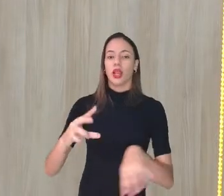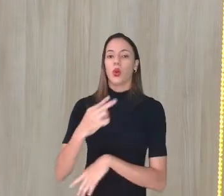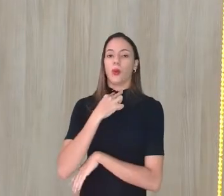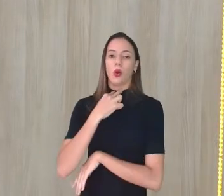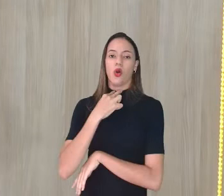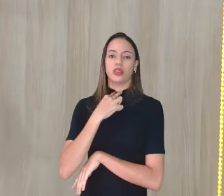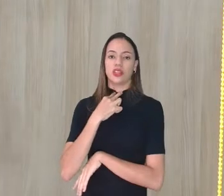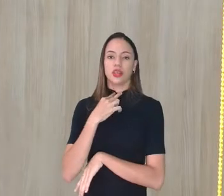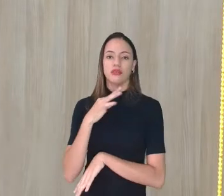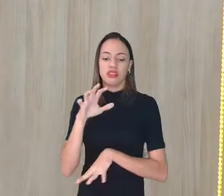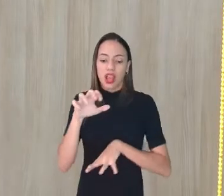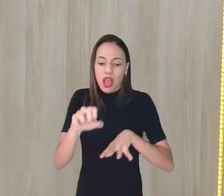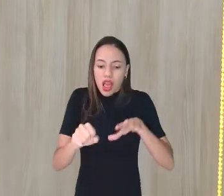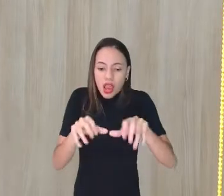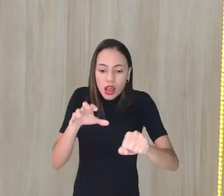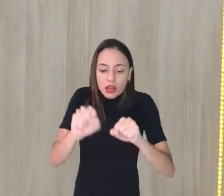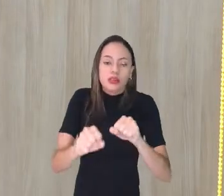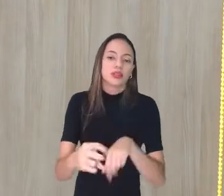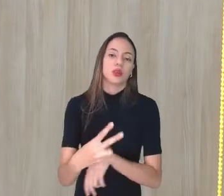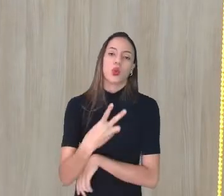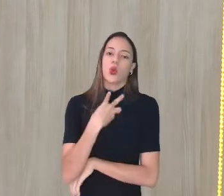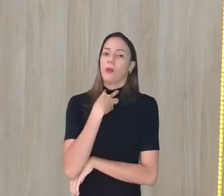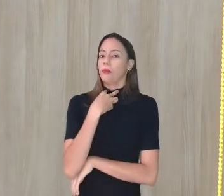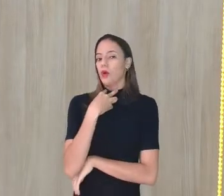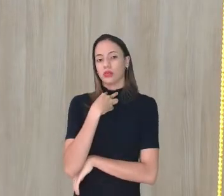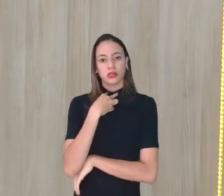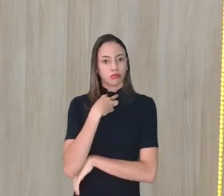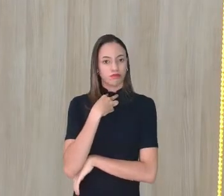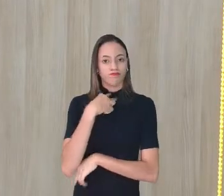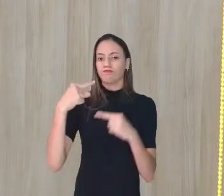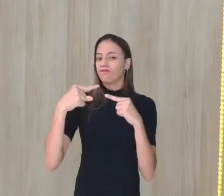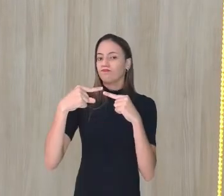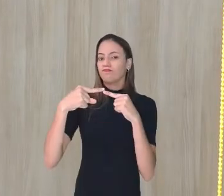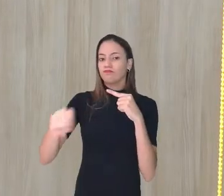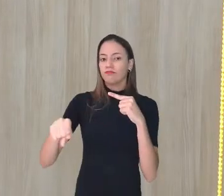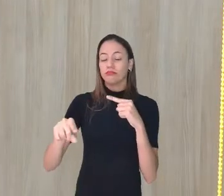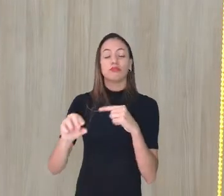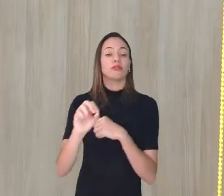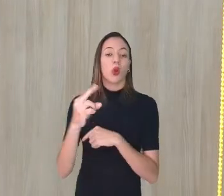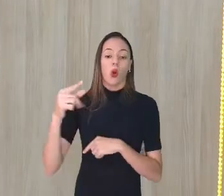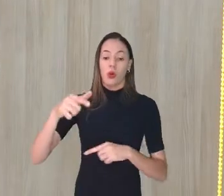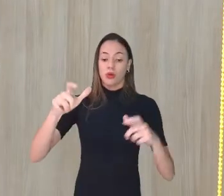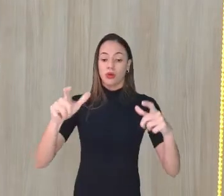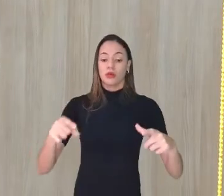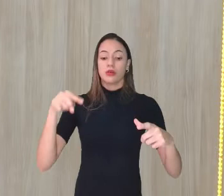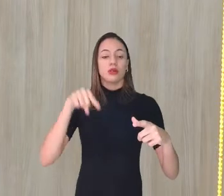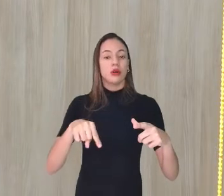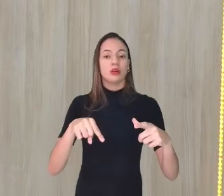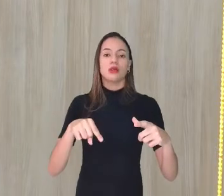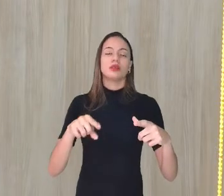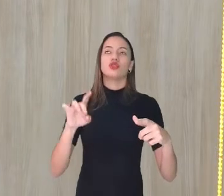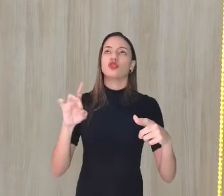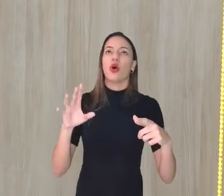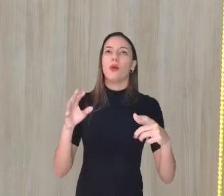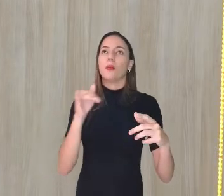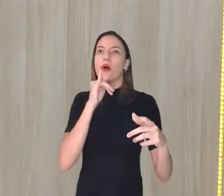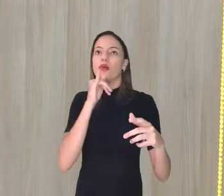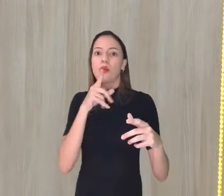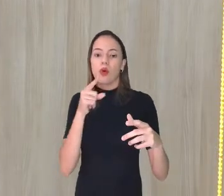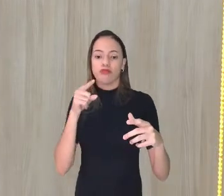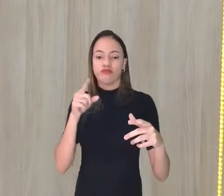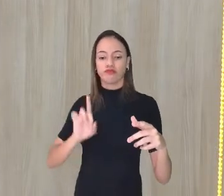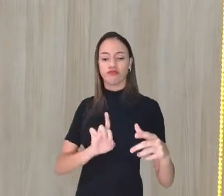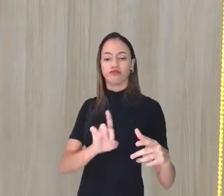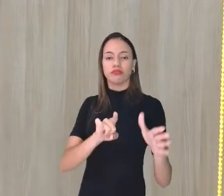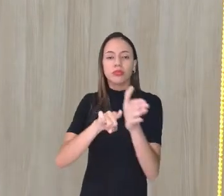pode mexer nem numa folhinha de uma árvore. Ou aqui a gente só vai poder fazer